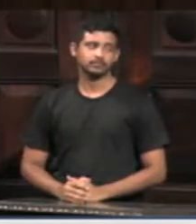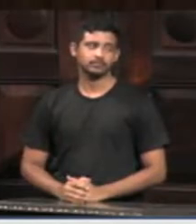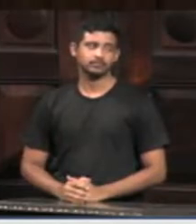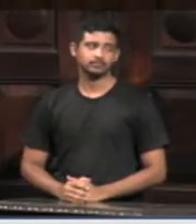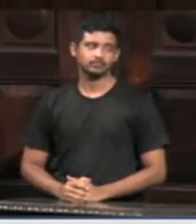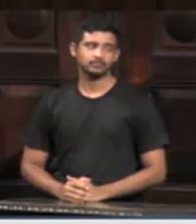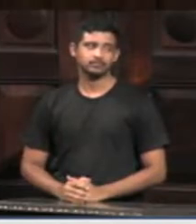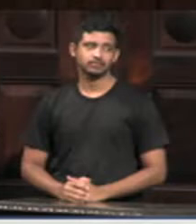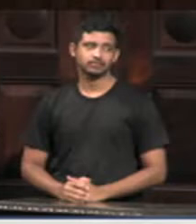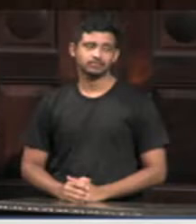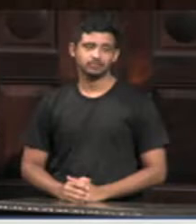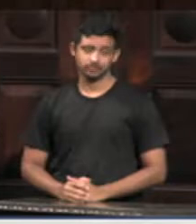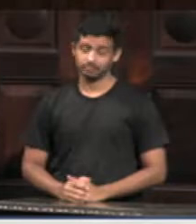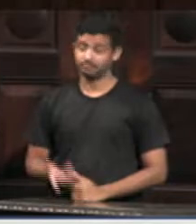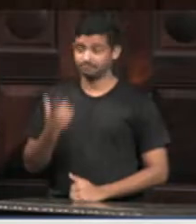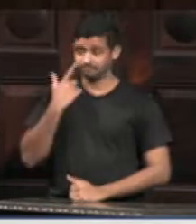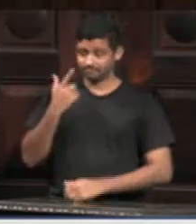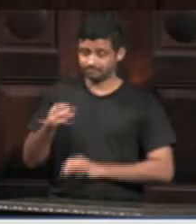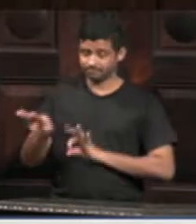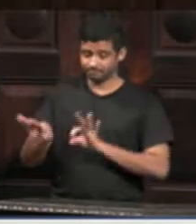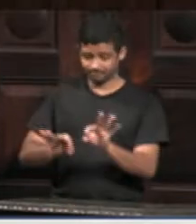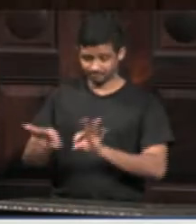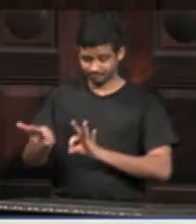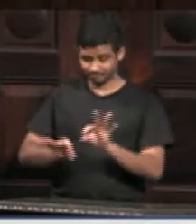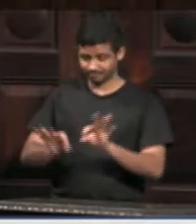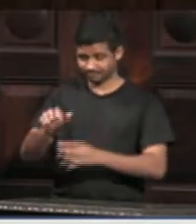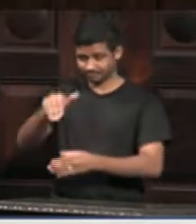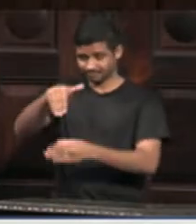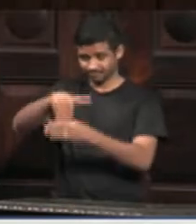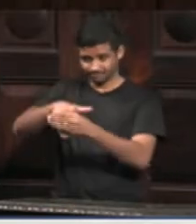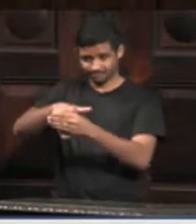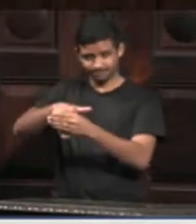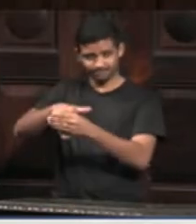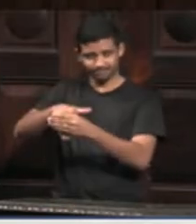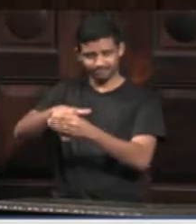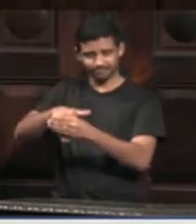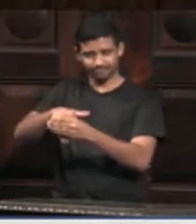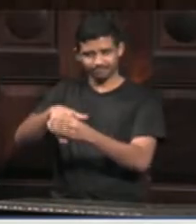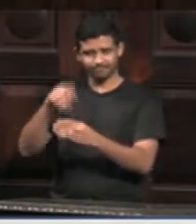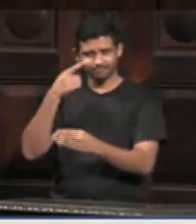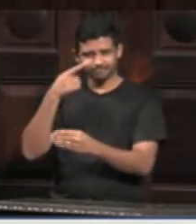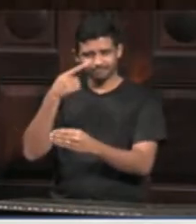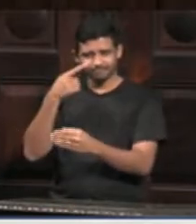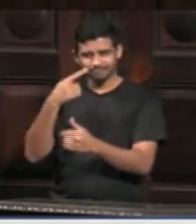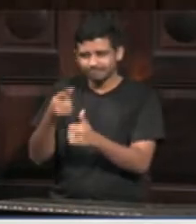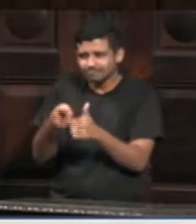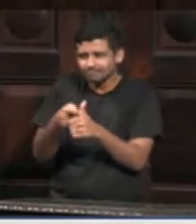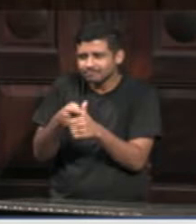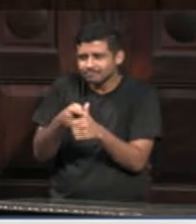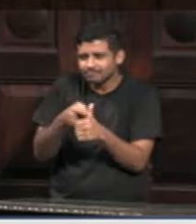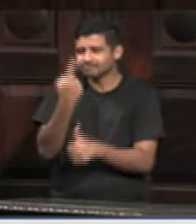É um processo eleitoral onde pela primeira vez, de forma